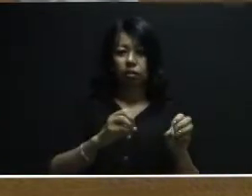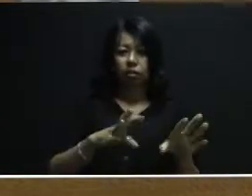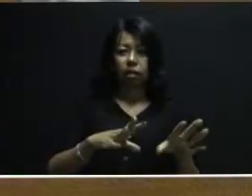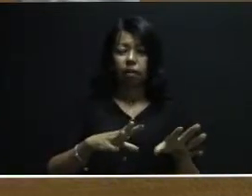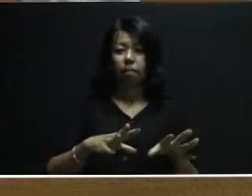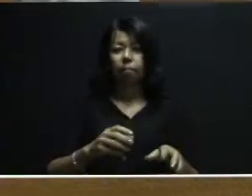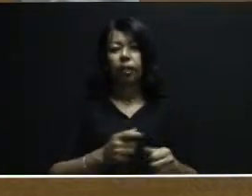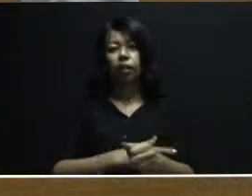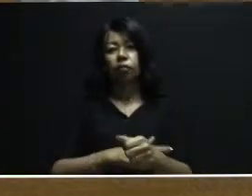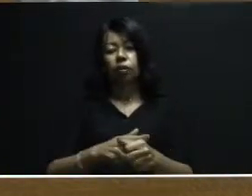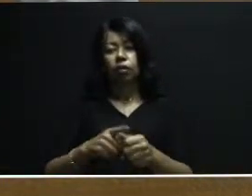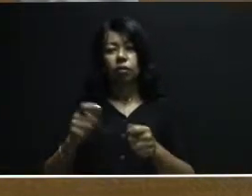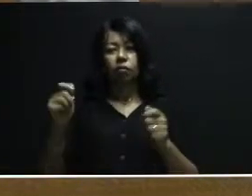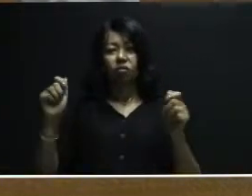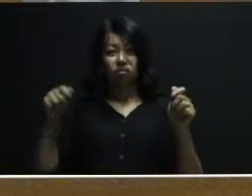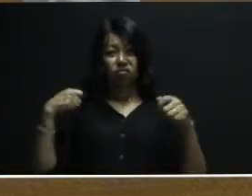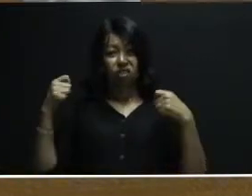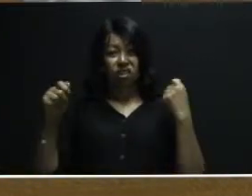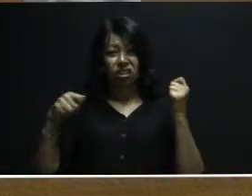não tinha